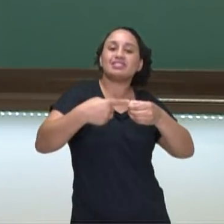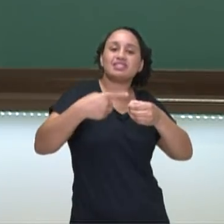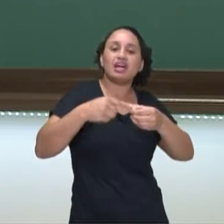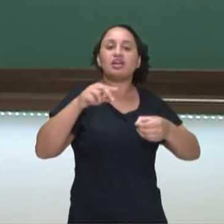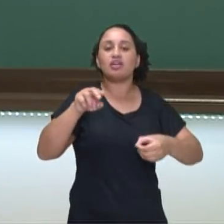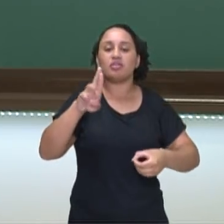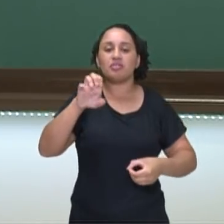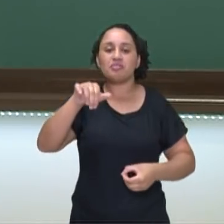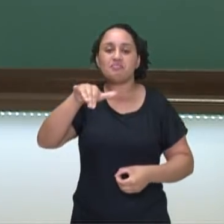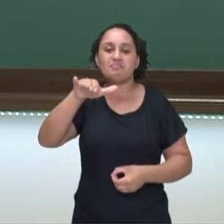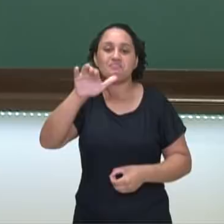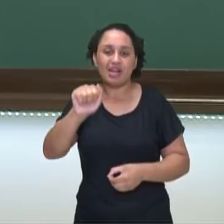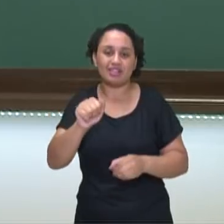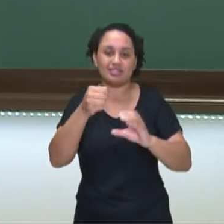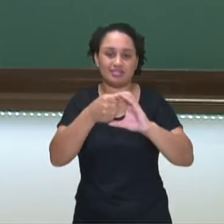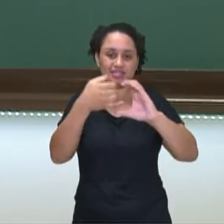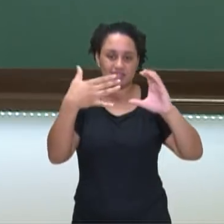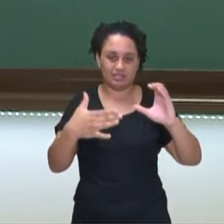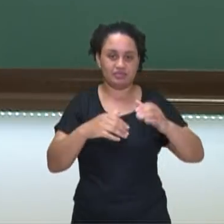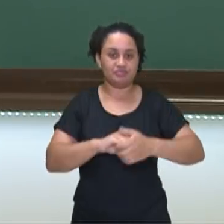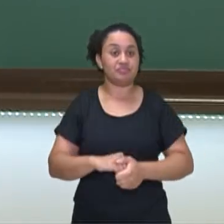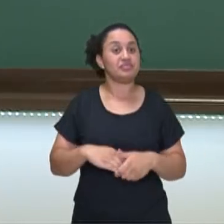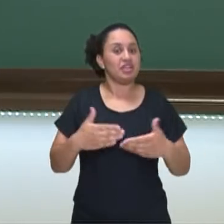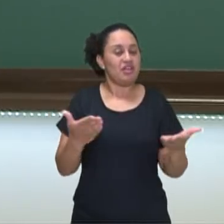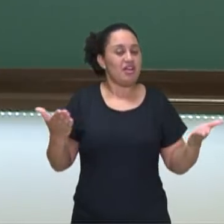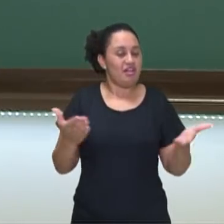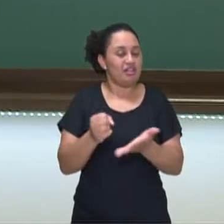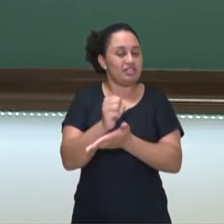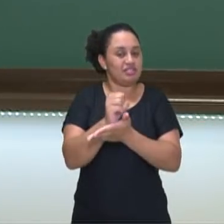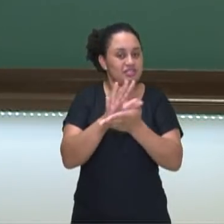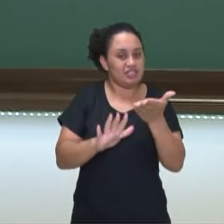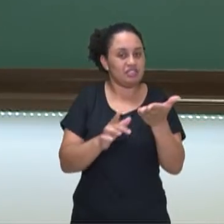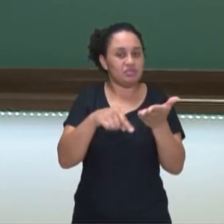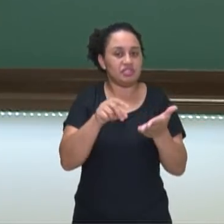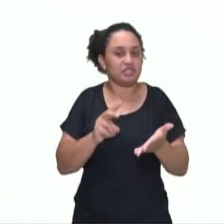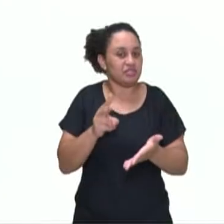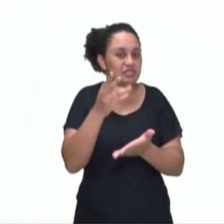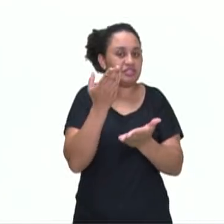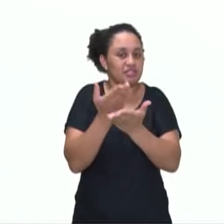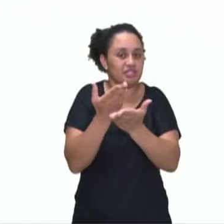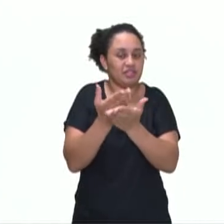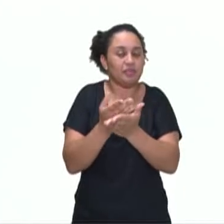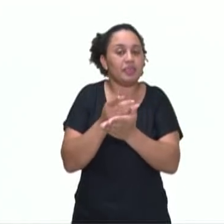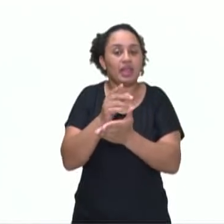demarcada. Ufa! Exercício para a gente continuar essa aula. Em